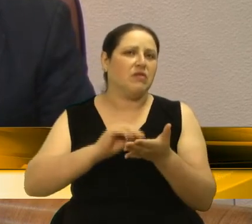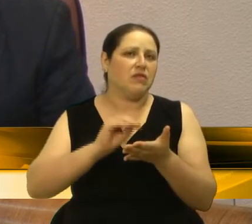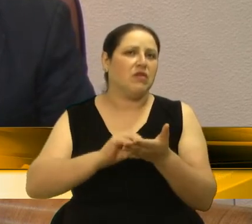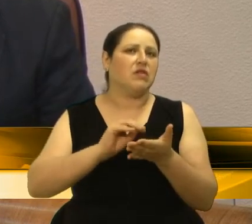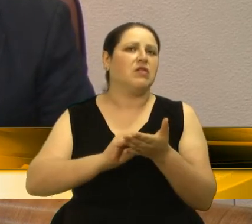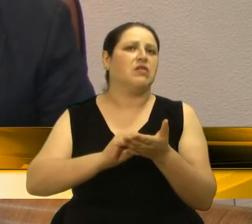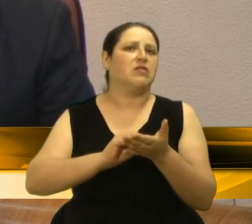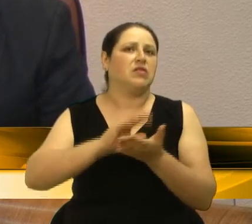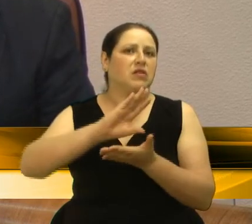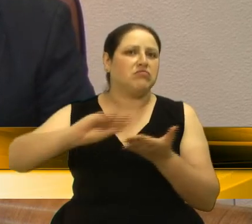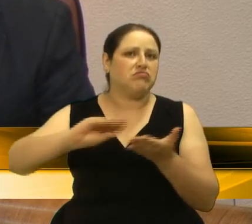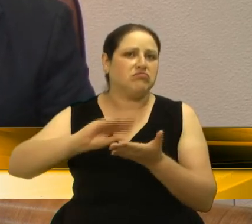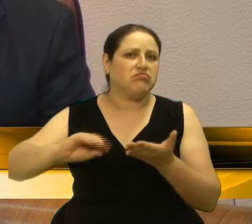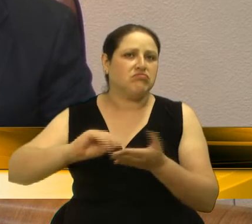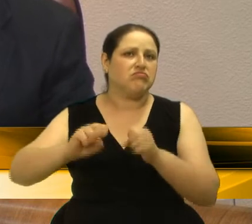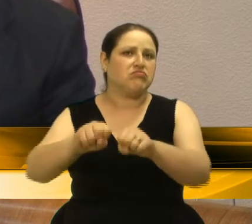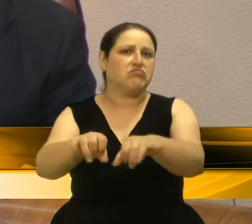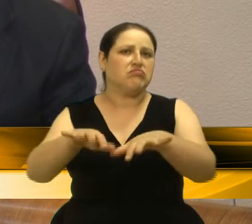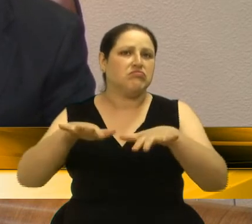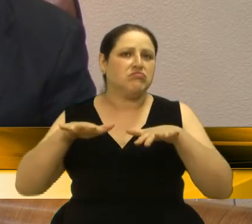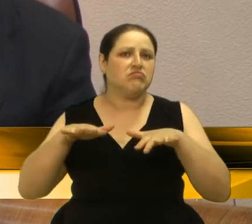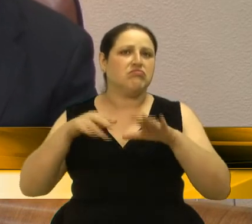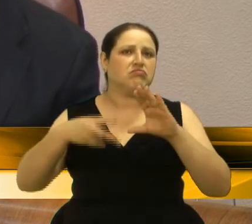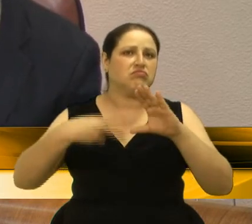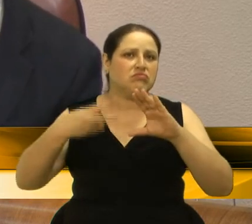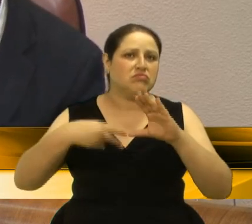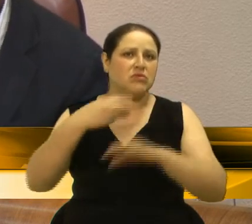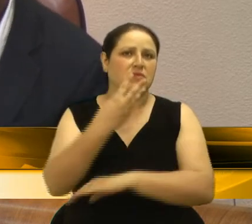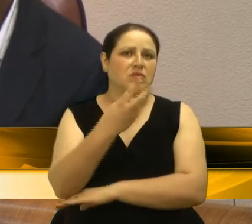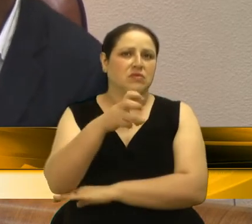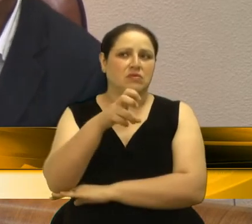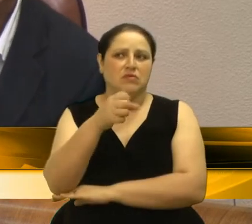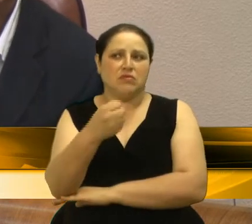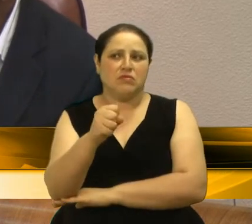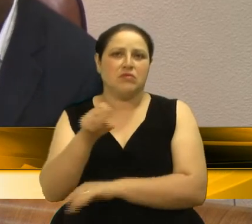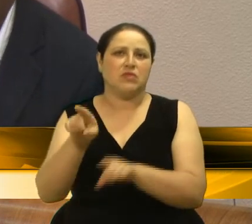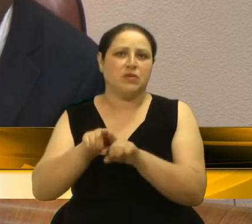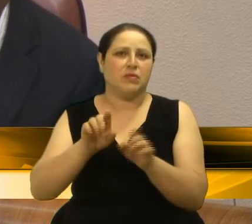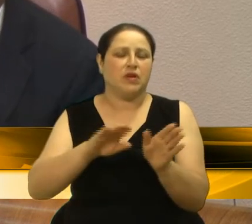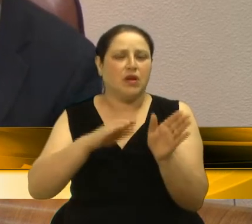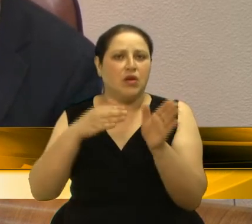da Sessão Legislativa 358, bem como a subsequente até a